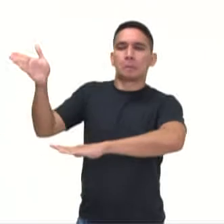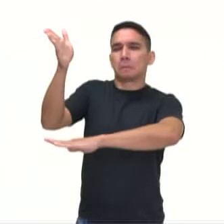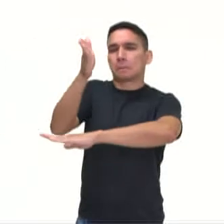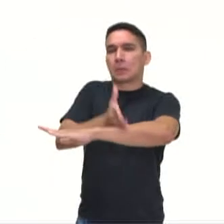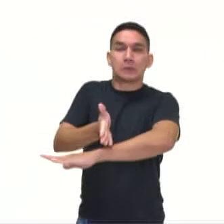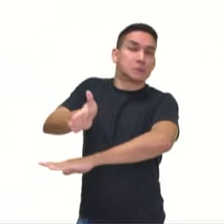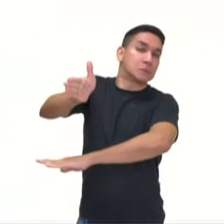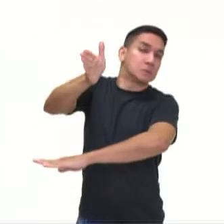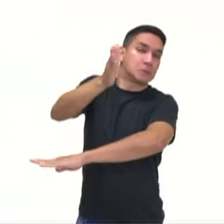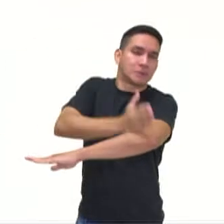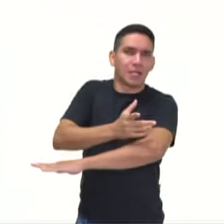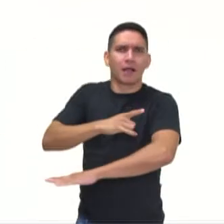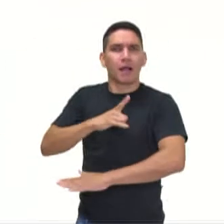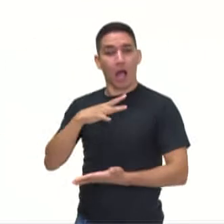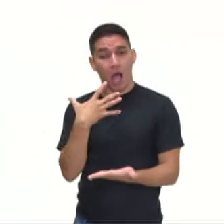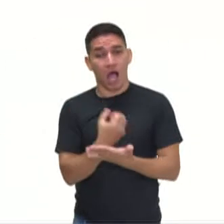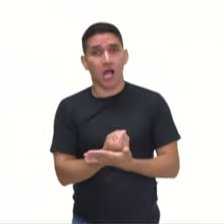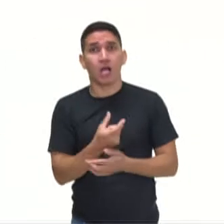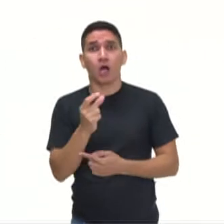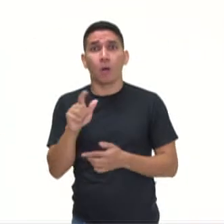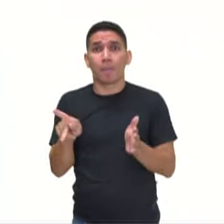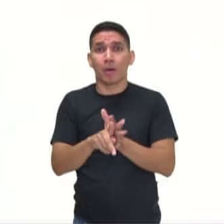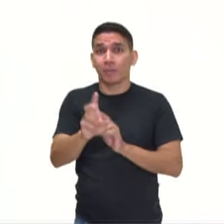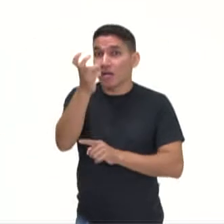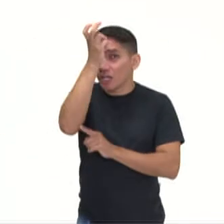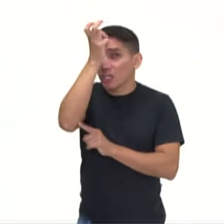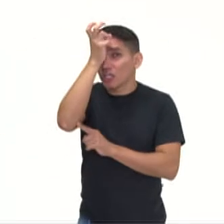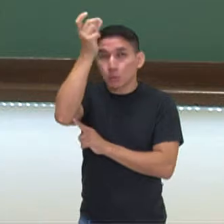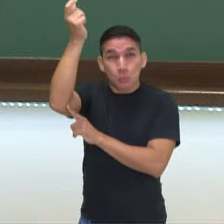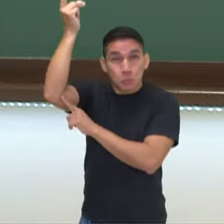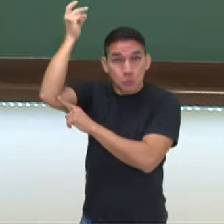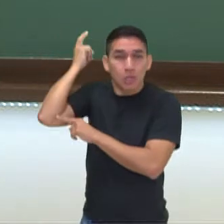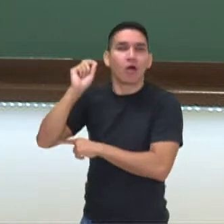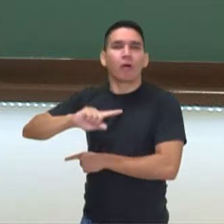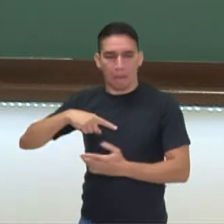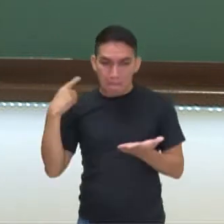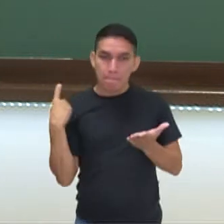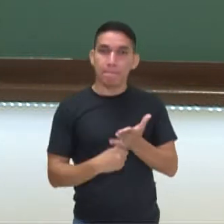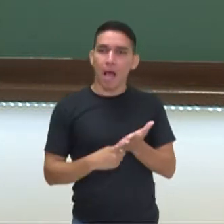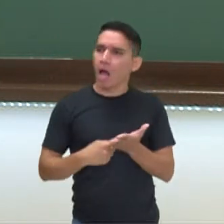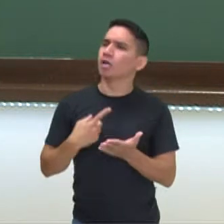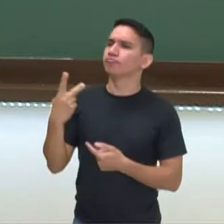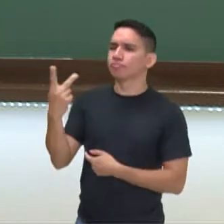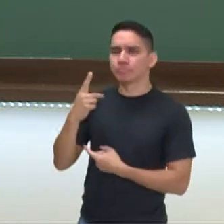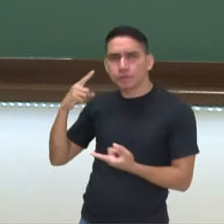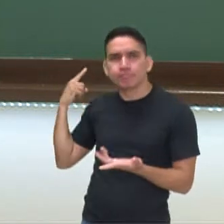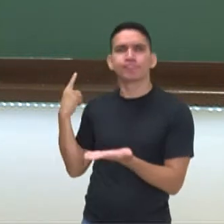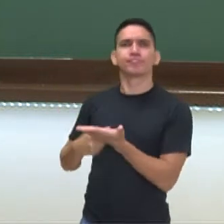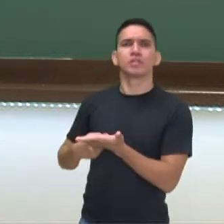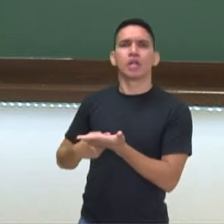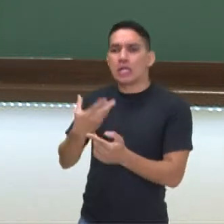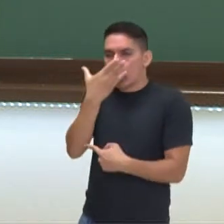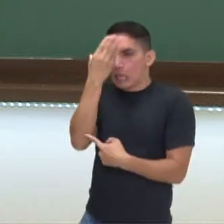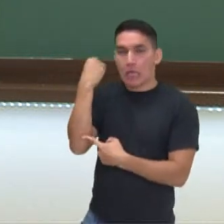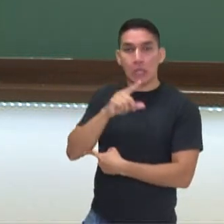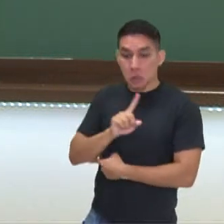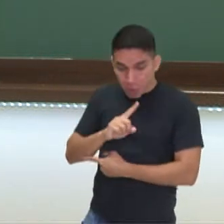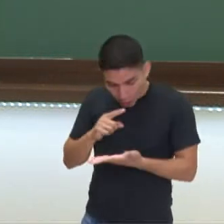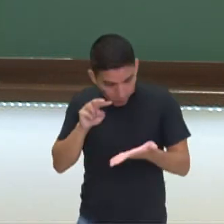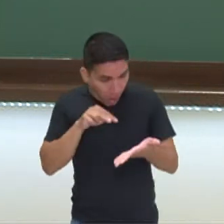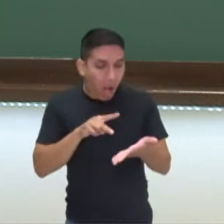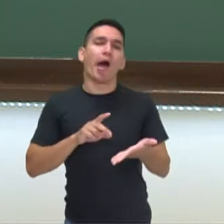temos registros de agenda lá no Egito Antigo, para marcar os compromissos, não deixar a gente esquecer daquilo